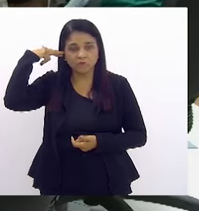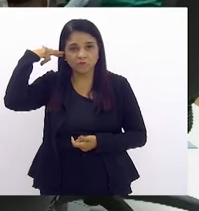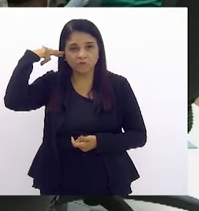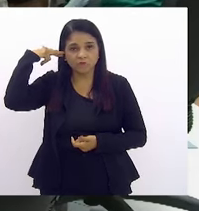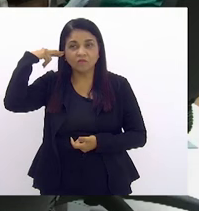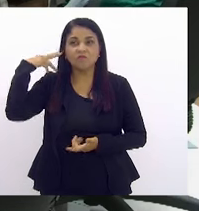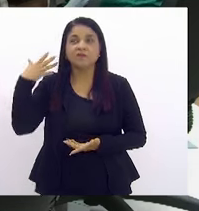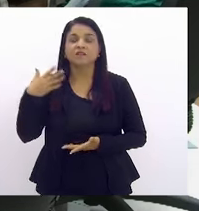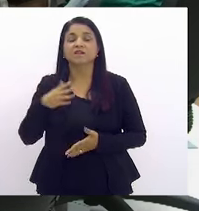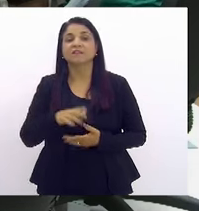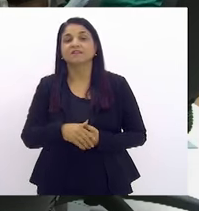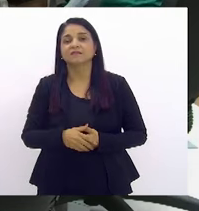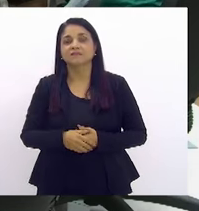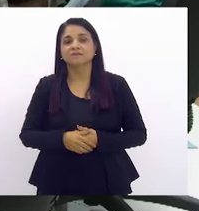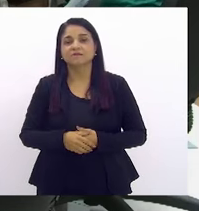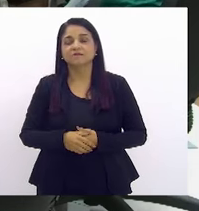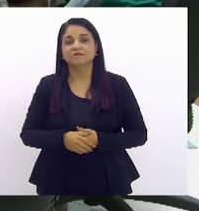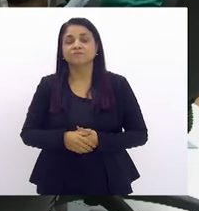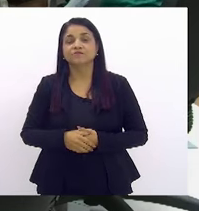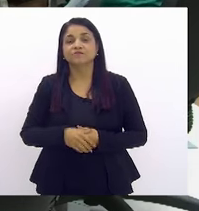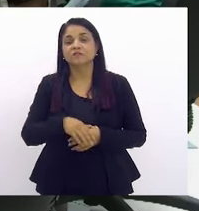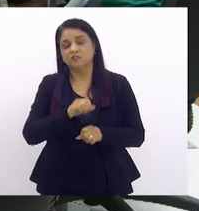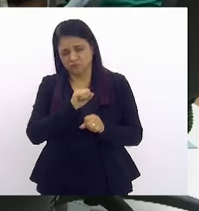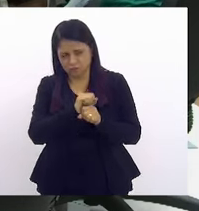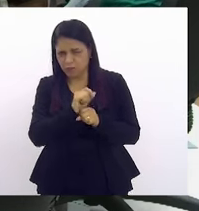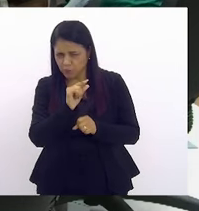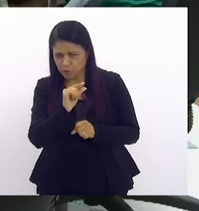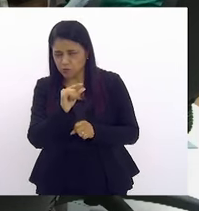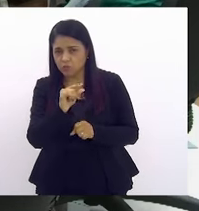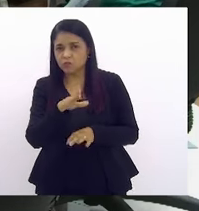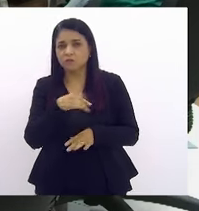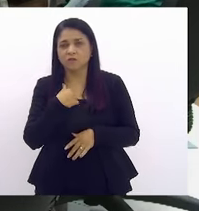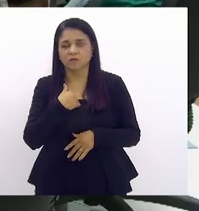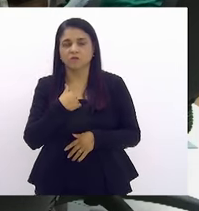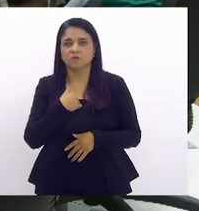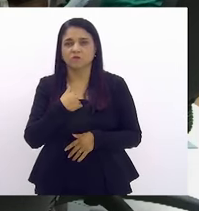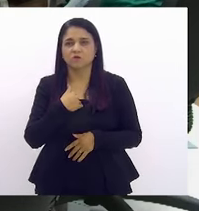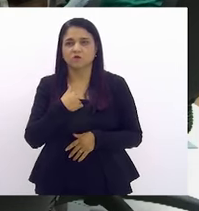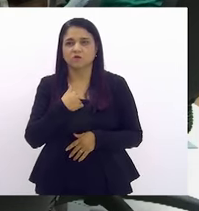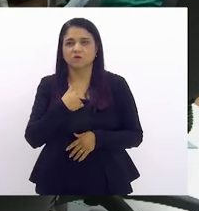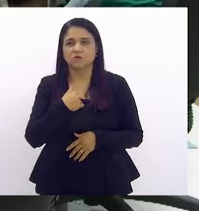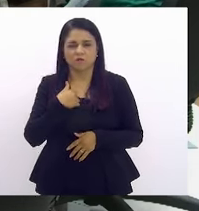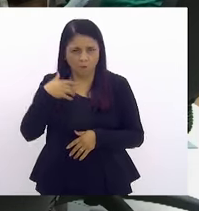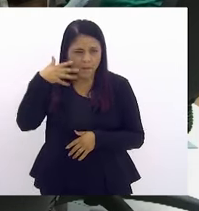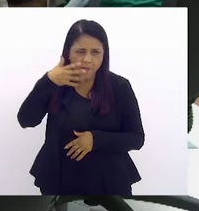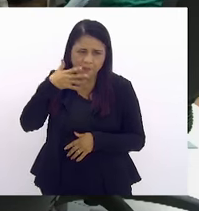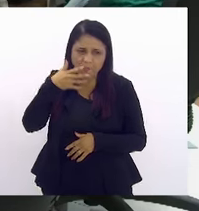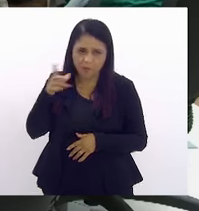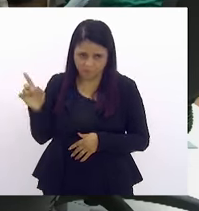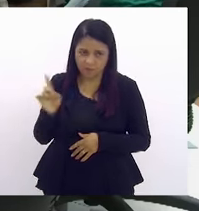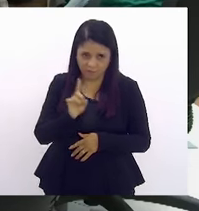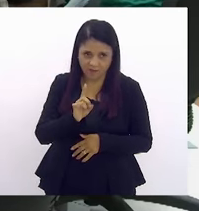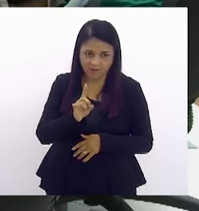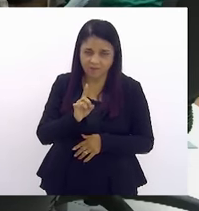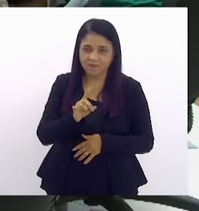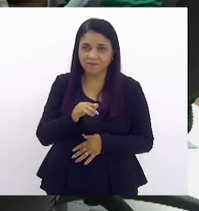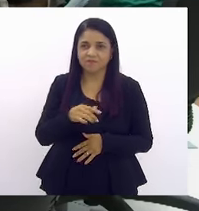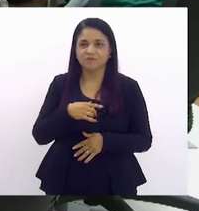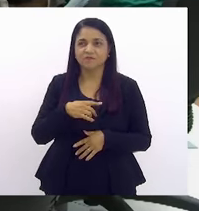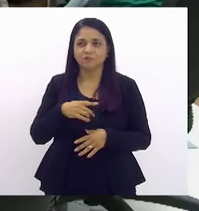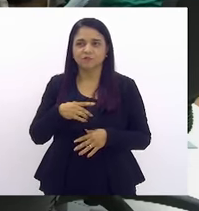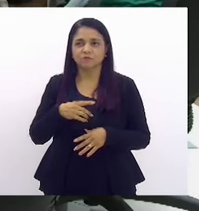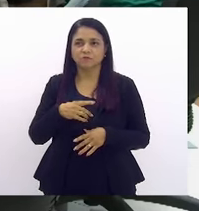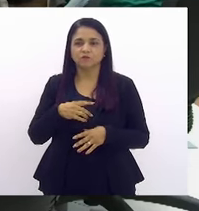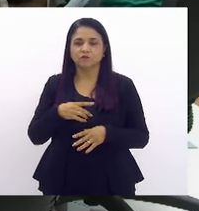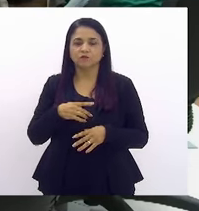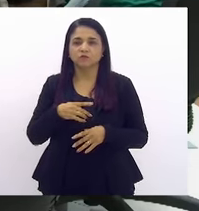Deixa só... Segura só um minuto, eu vou deixar o senhor ter fala. Mas, todos estamos, mas só para escutar